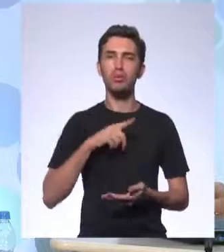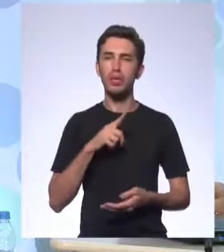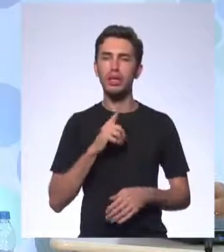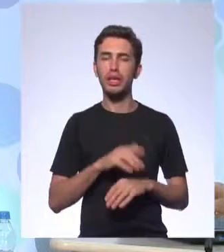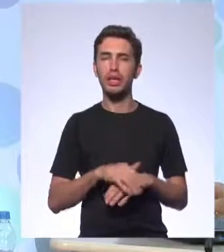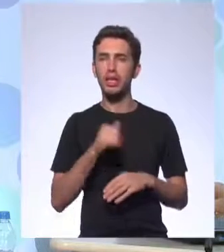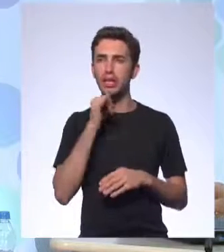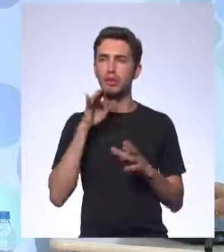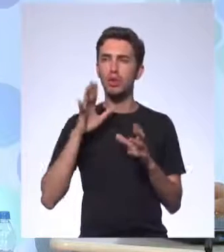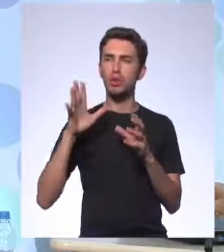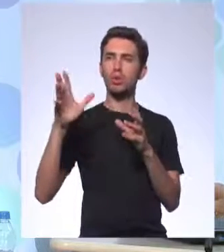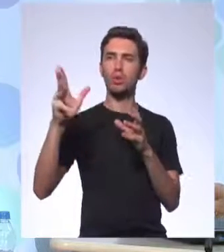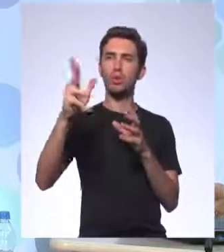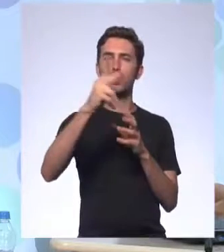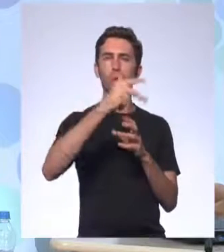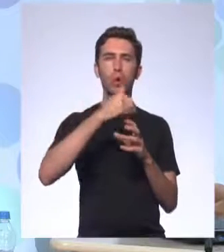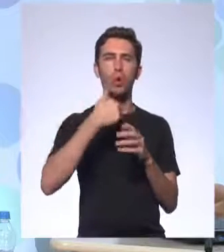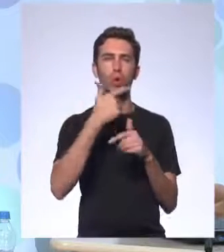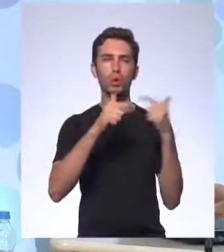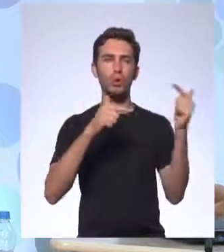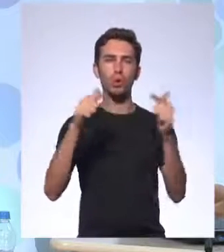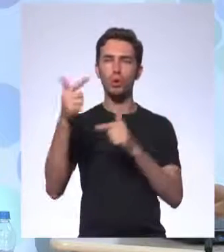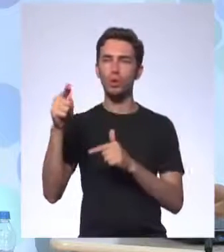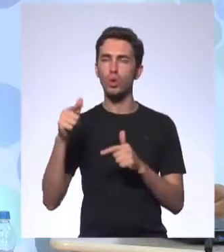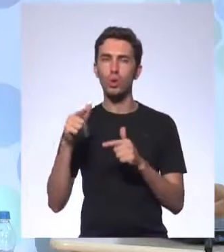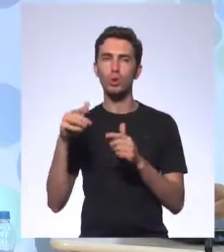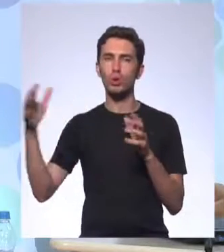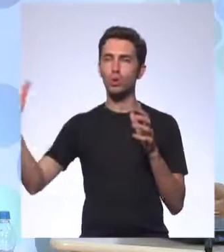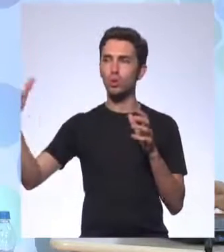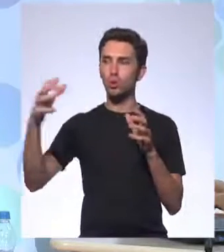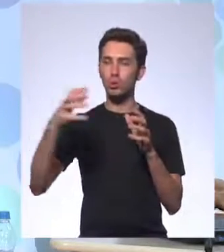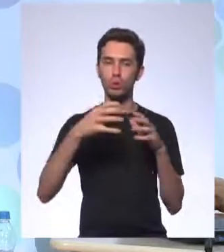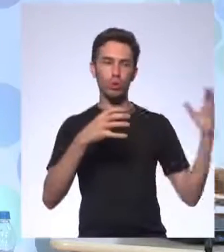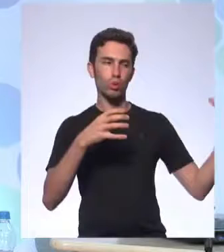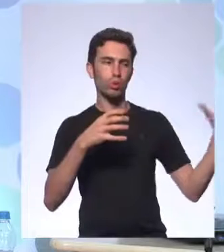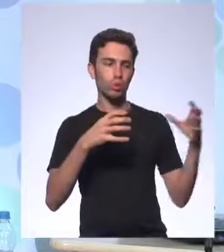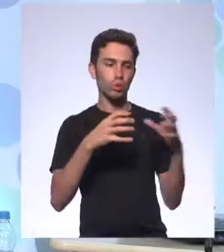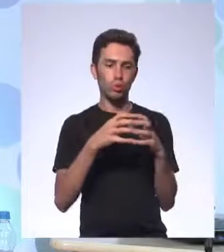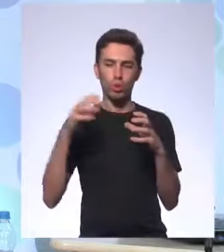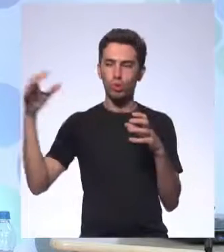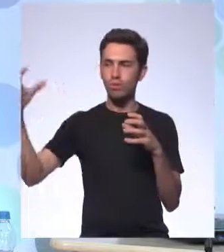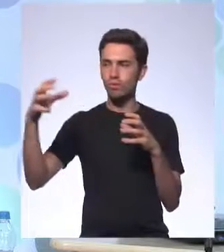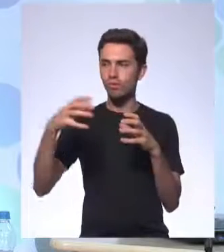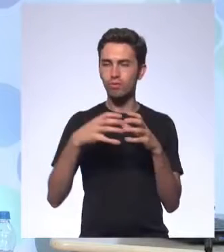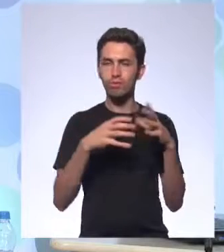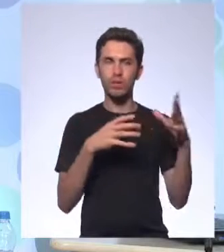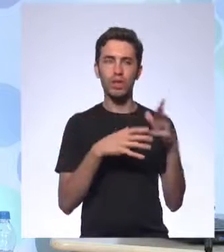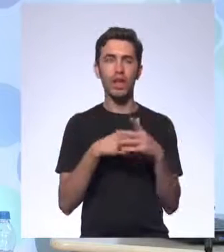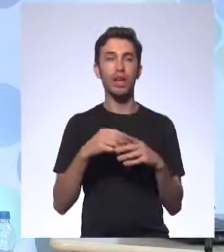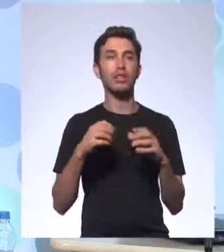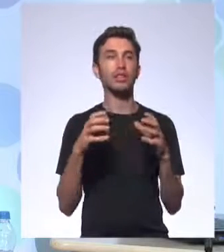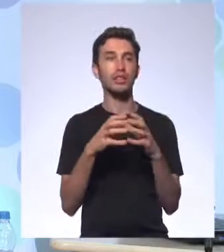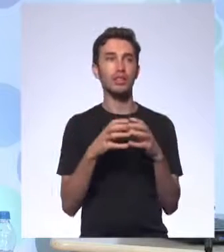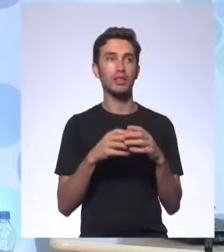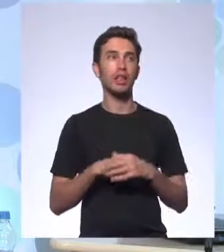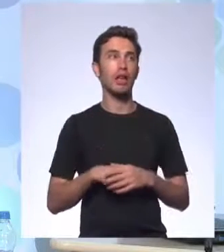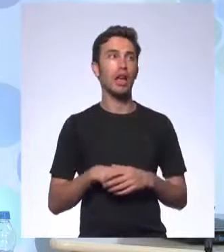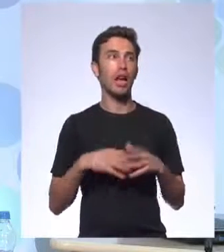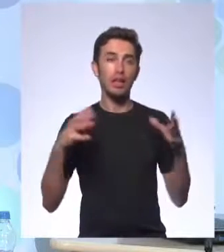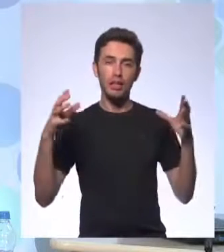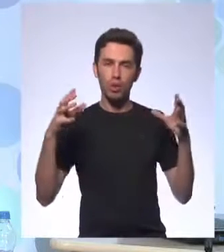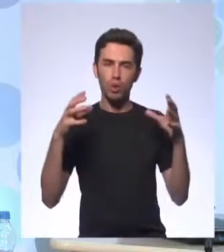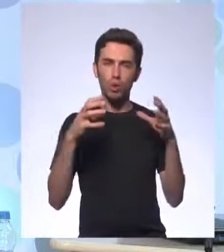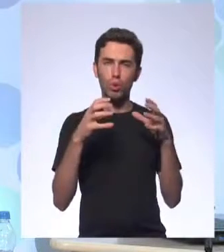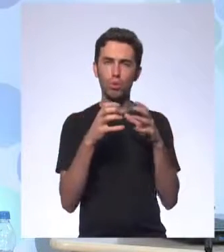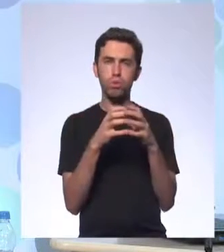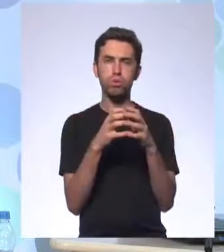ali planetas e outros corpos celestes em volta, porque a massa é muito grande, ela vai se concentrando, se concentrando. Só que aí nessa concentração, depende